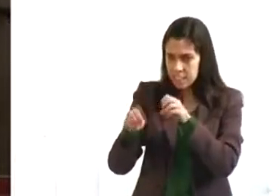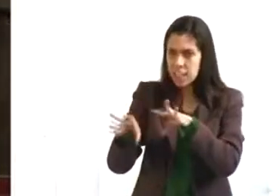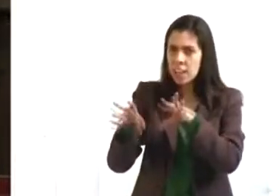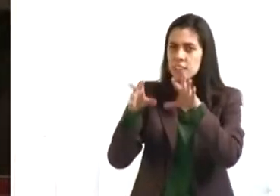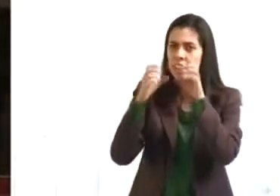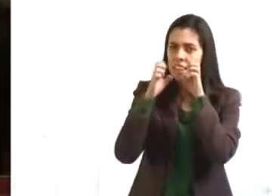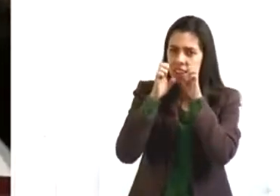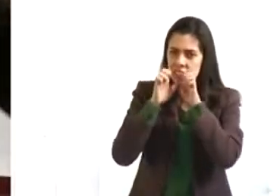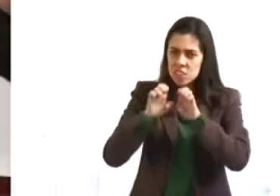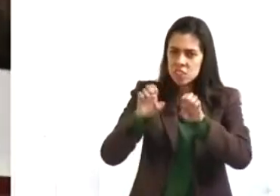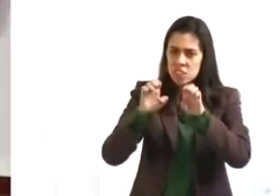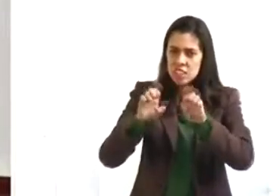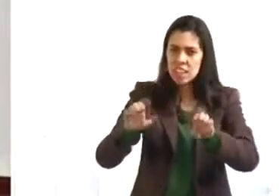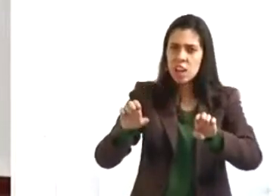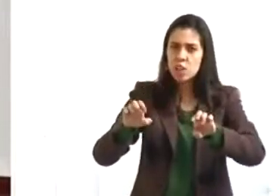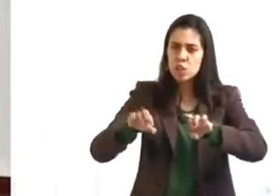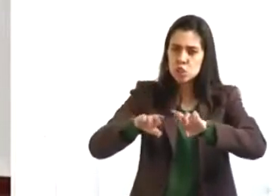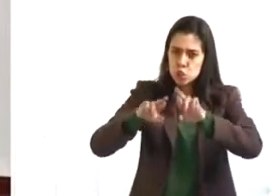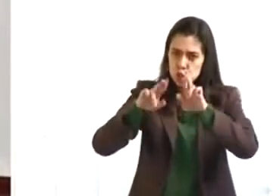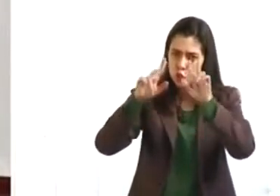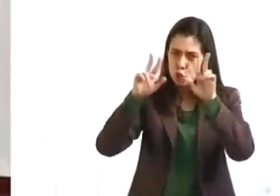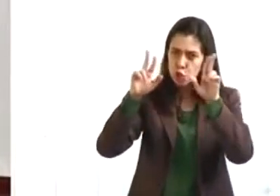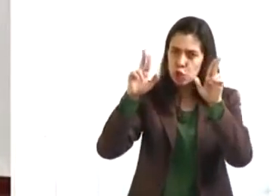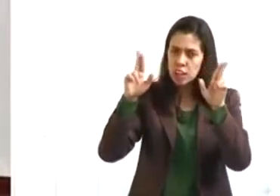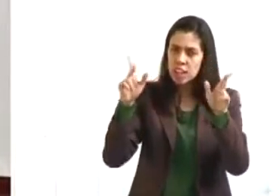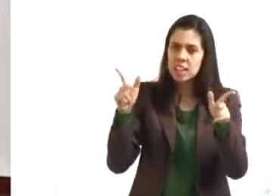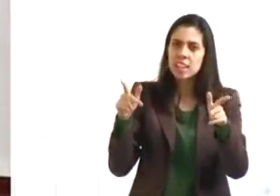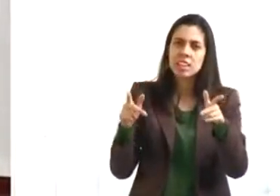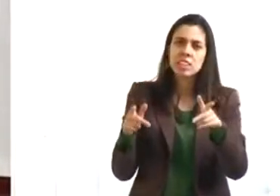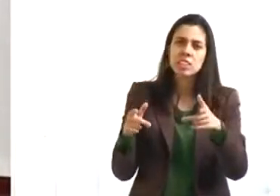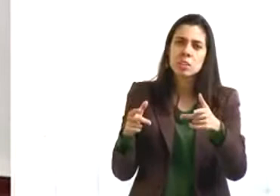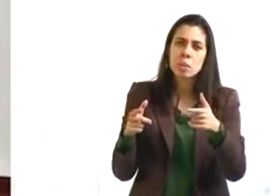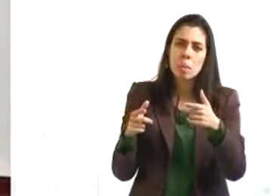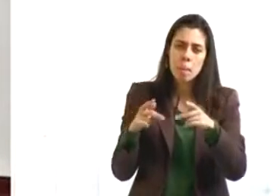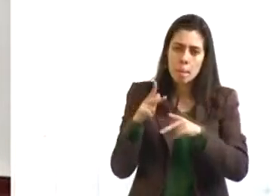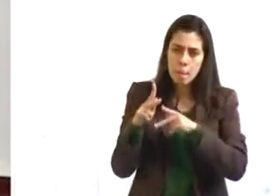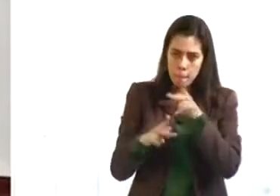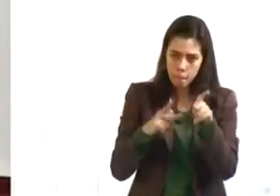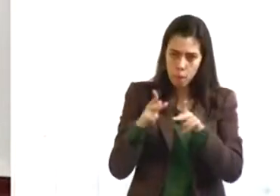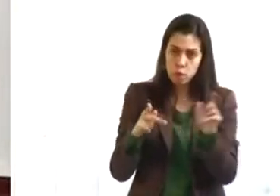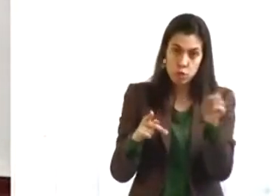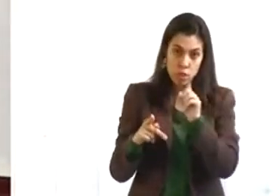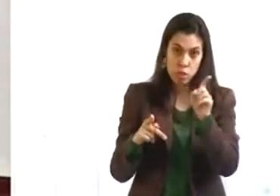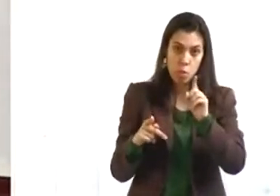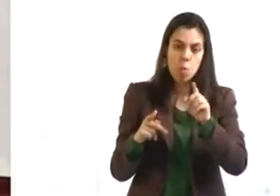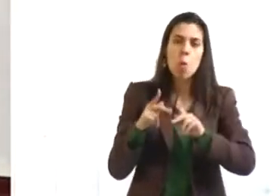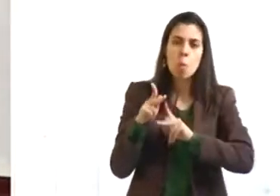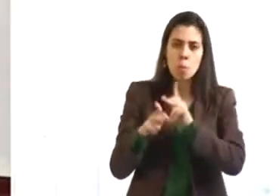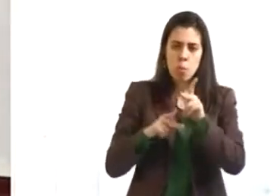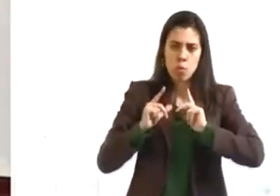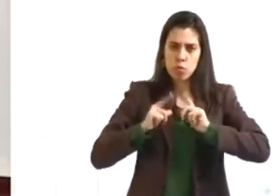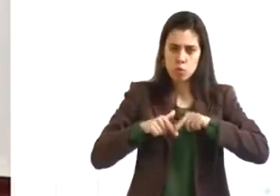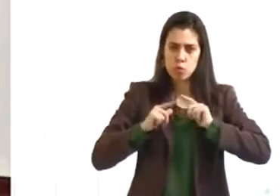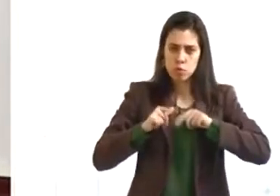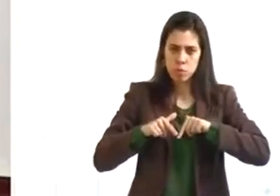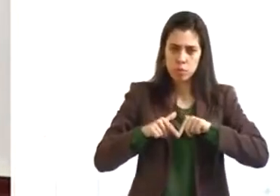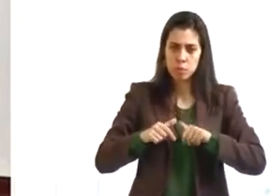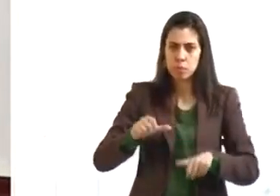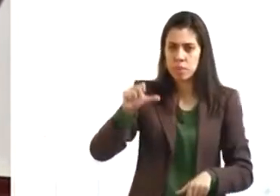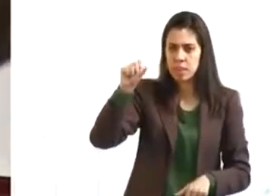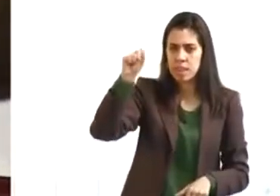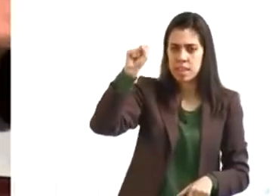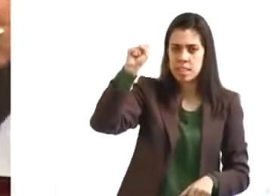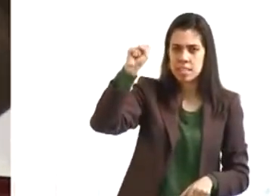Evangelho. Até os apóstolos foram confirmar depois do que estava acontecendo ali naquela região dos samaritanos. Os